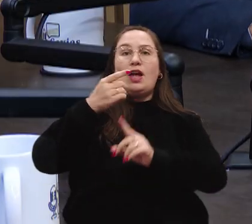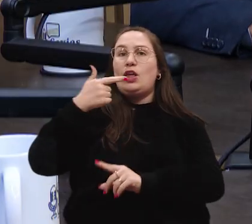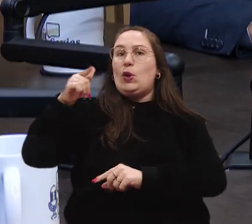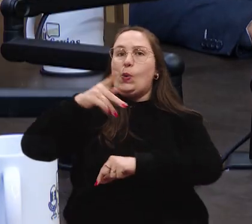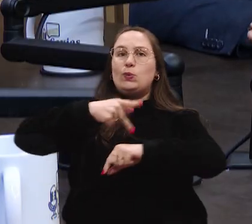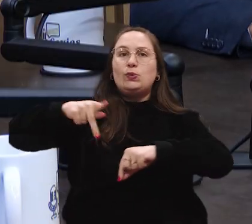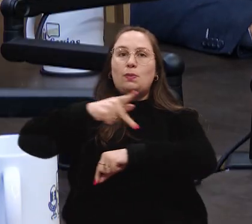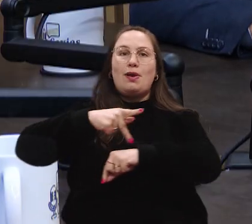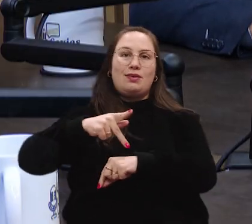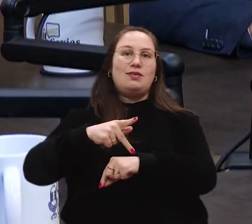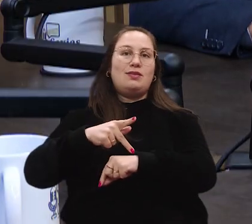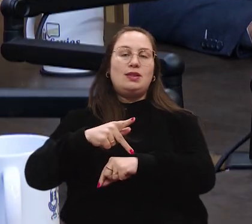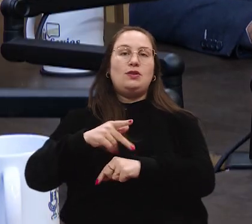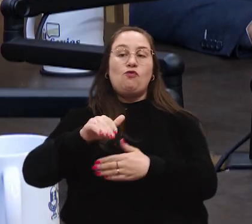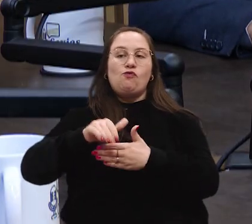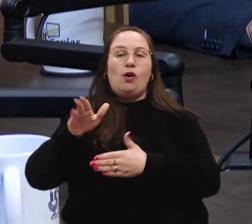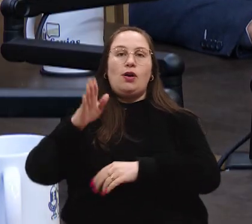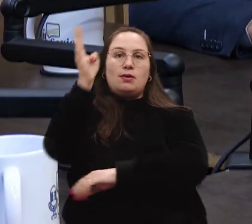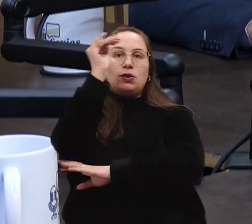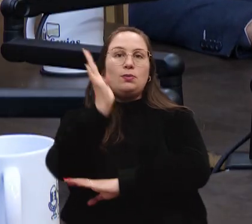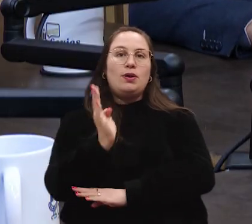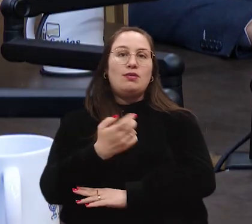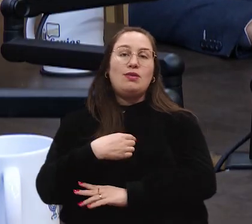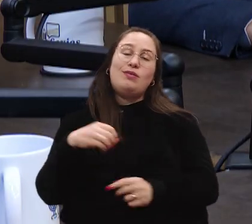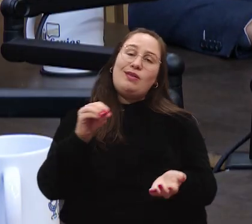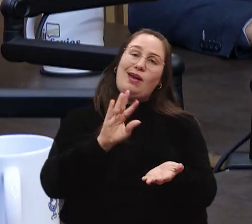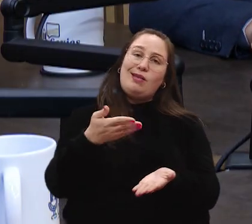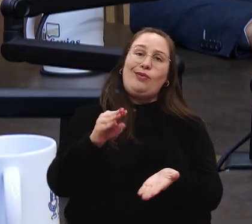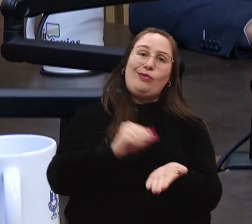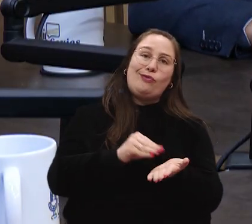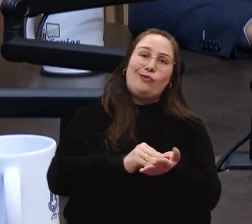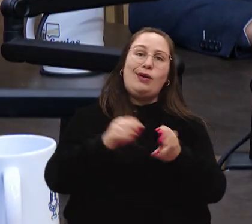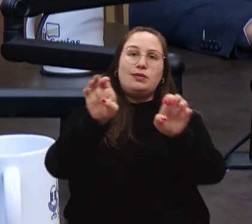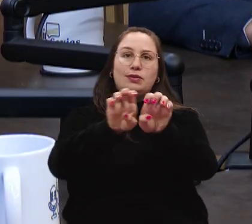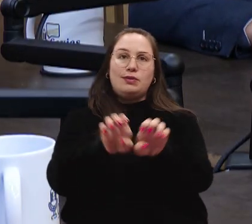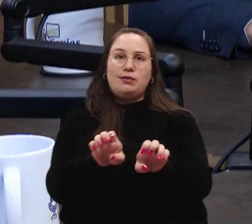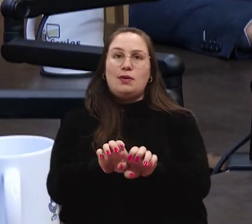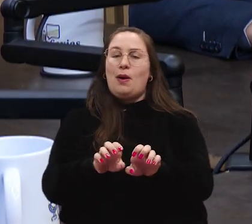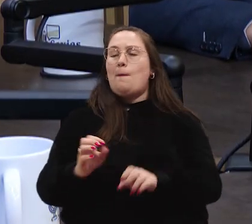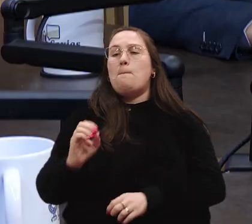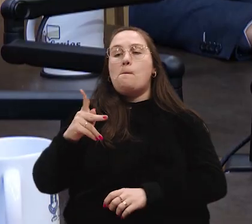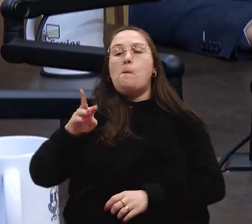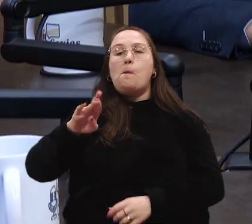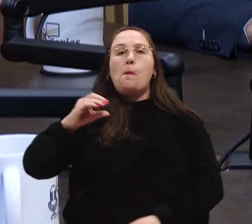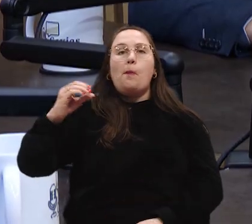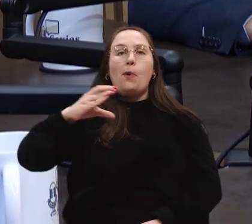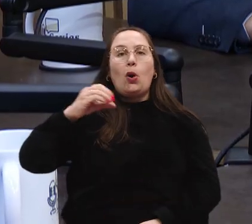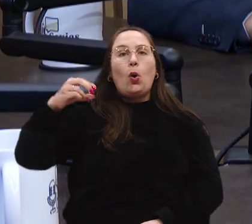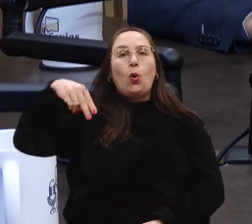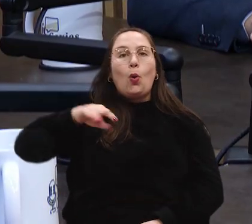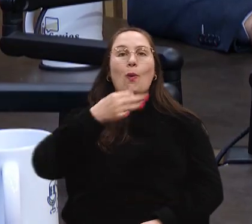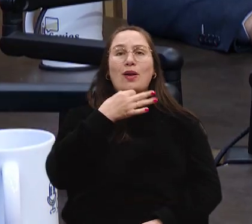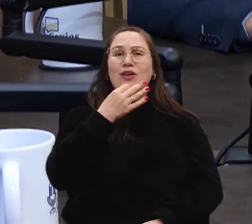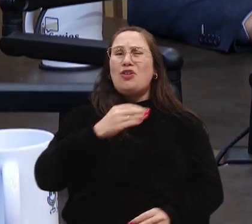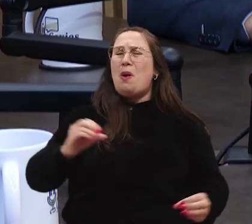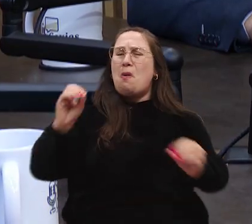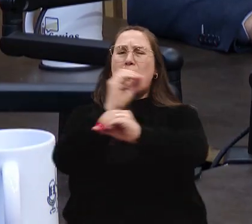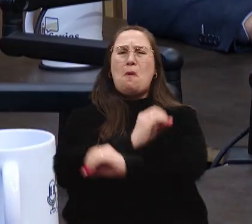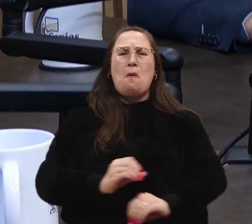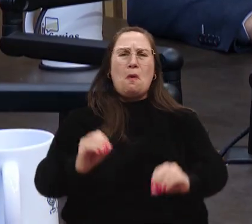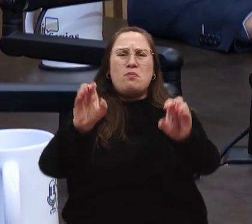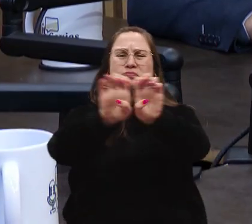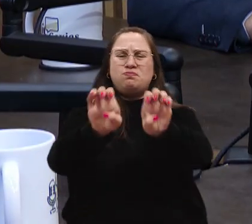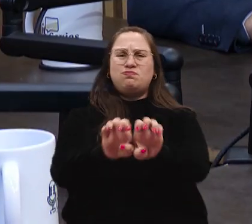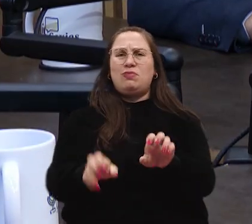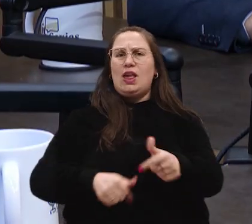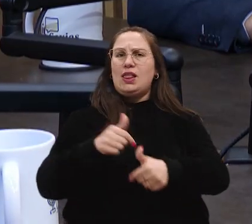outros países. É que às vezes também falta estrutura, tá? Que nem Caxias tem um PROCON maravilhoso, bom, grande, e ainda, e quem